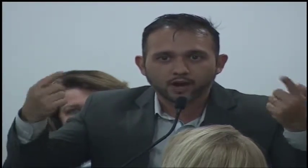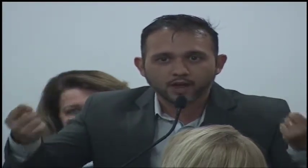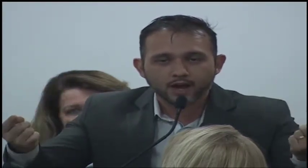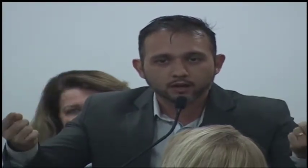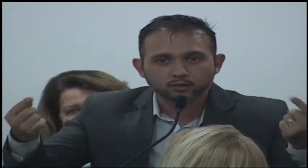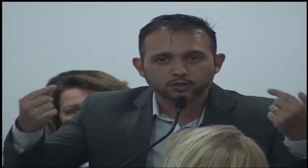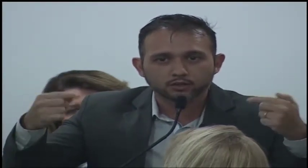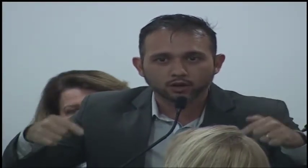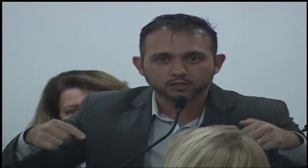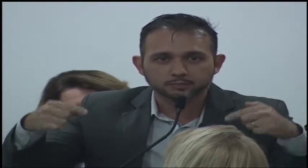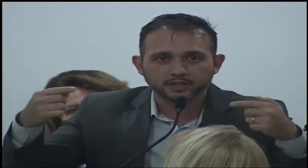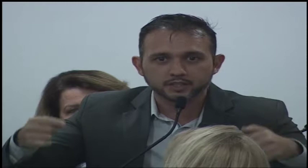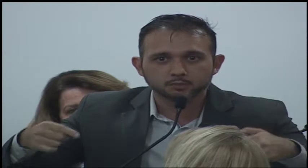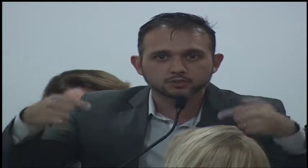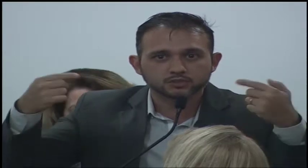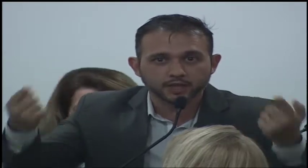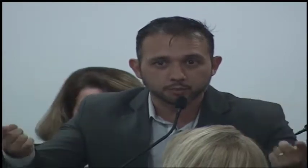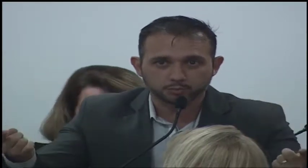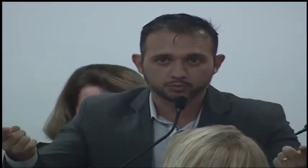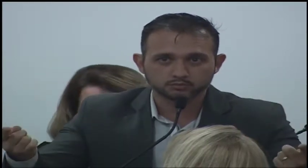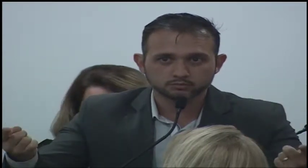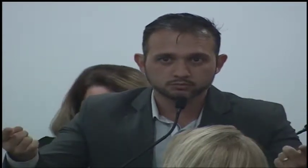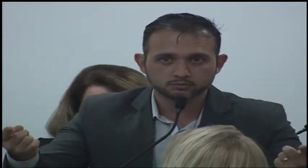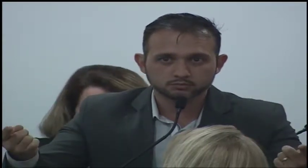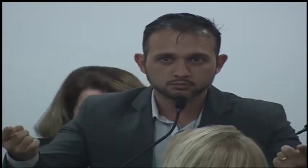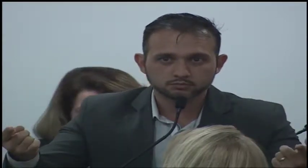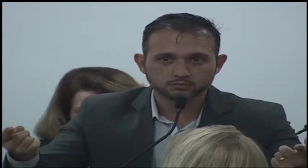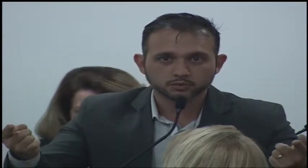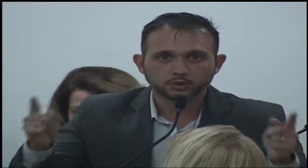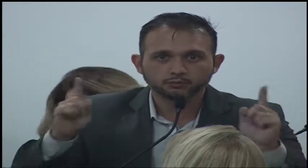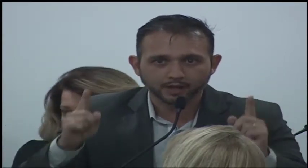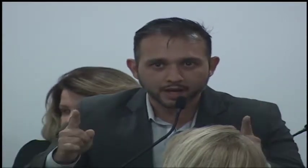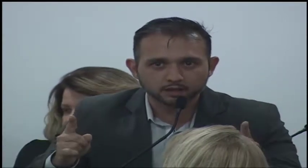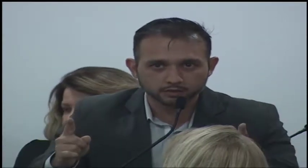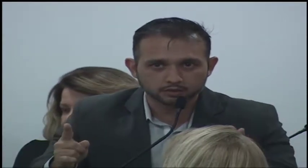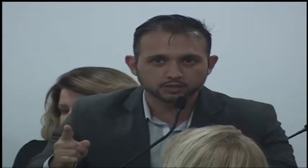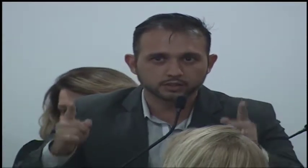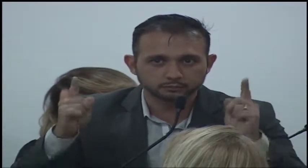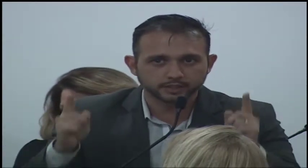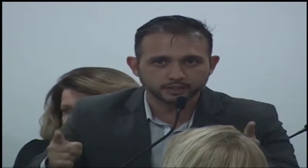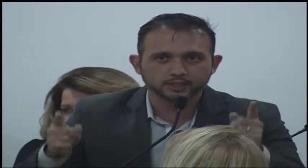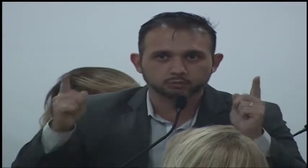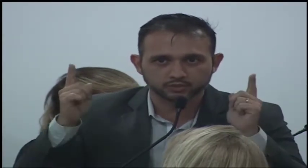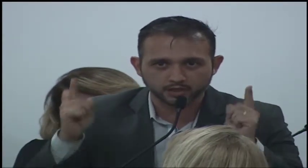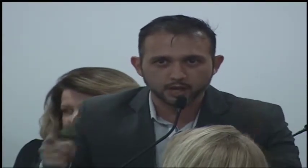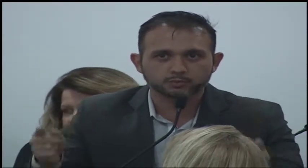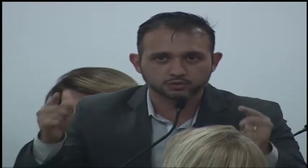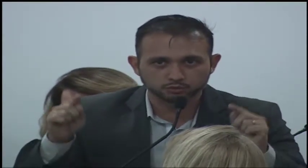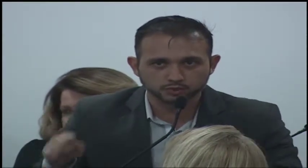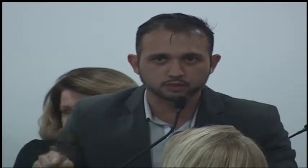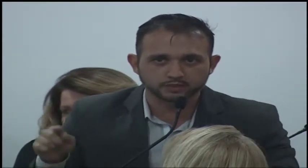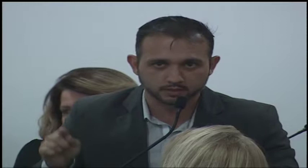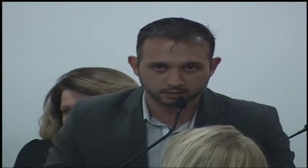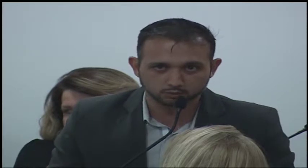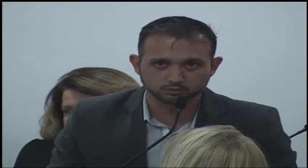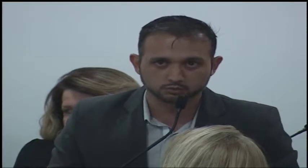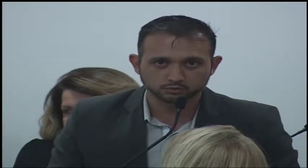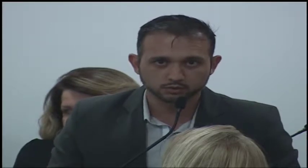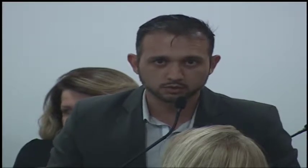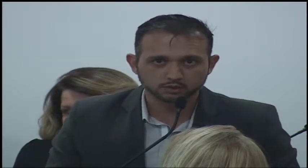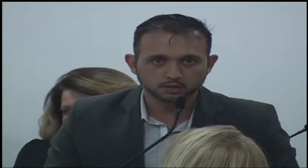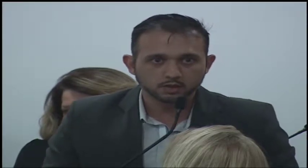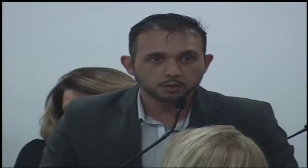porque falaram que nós perdíamos tempo. Não falaram isso, que nós perdíamos tempo discutindo esse